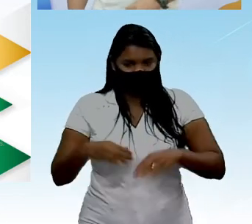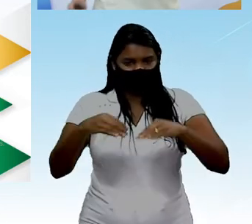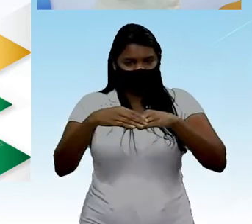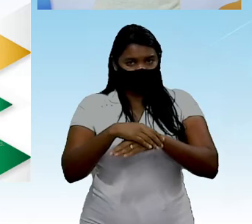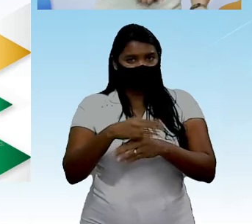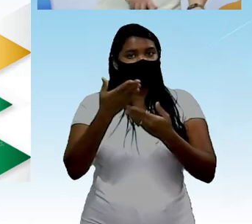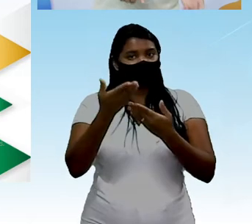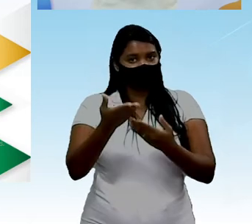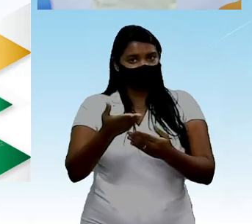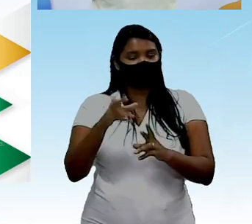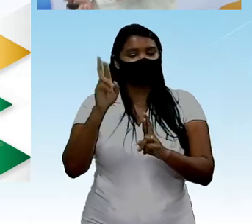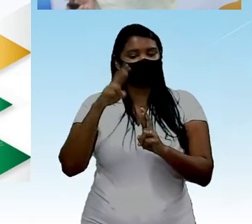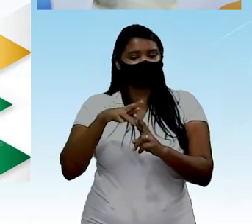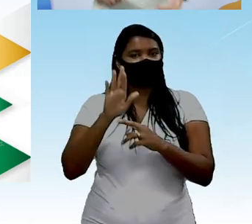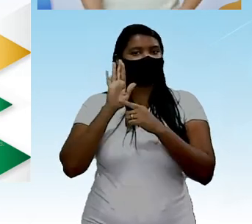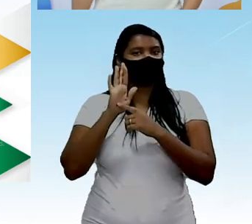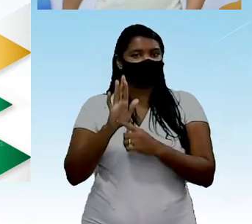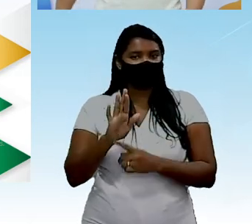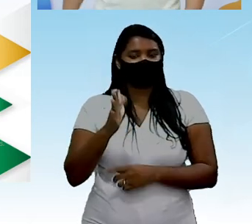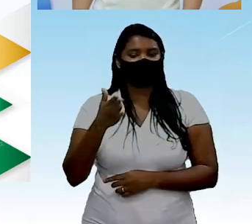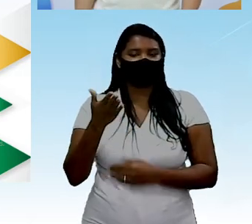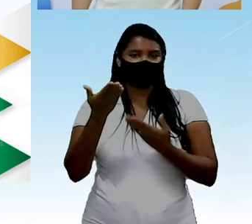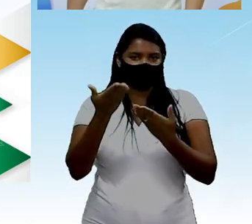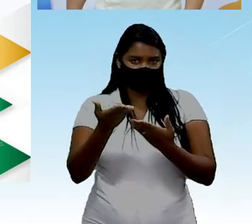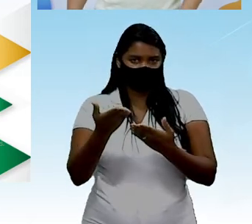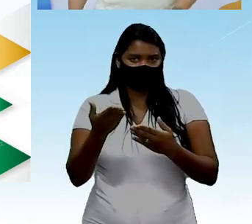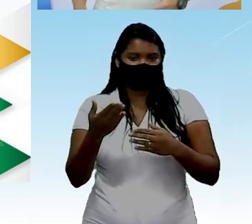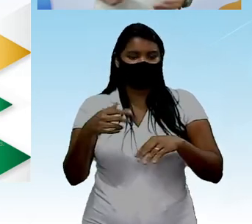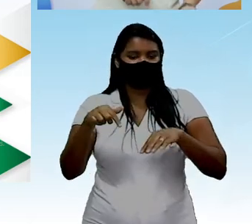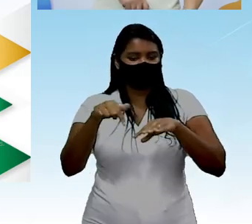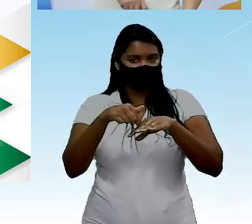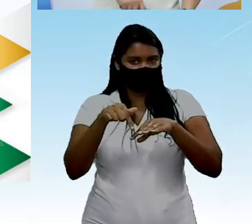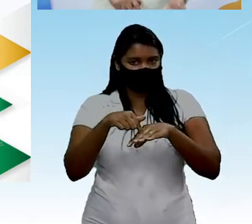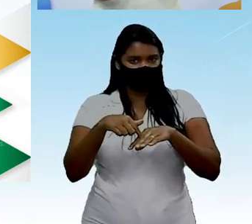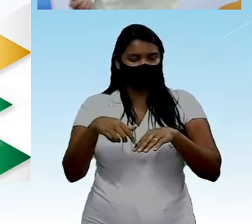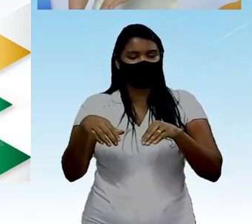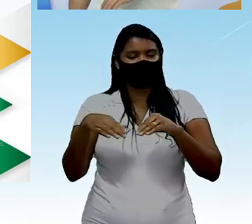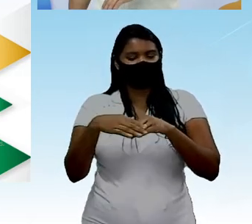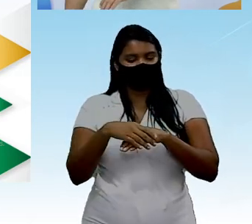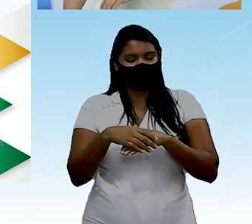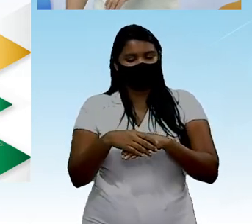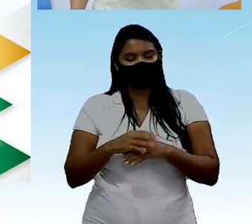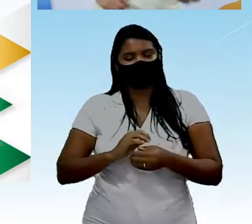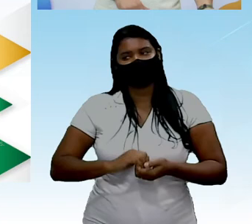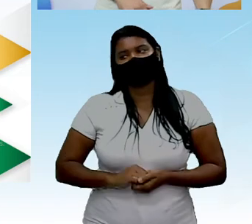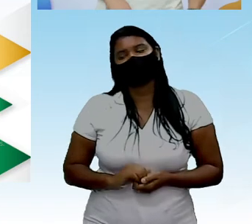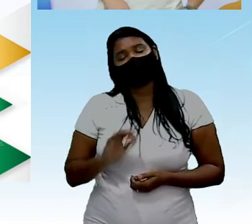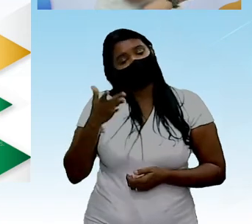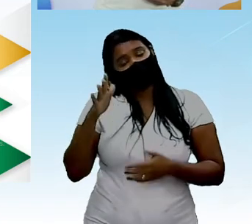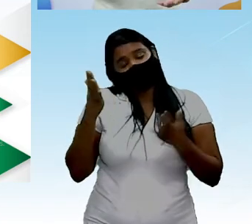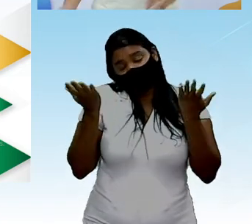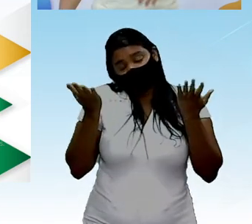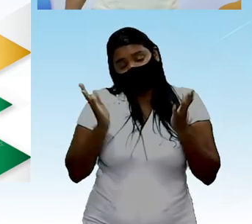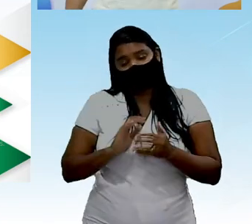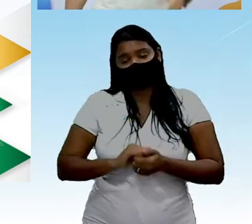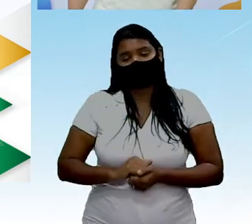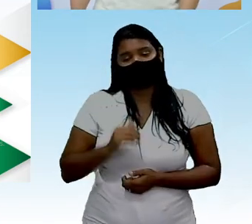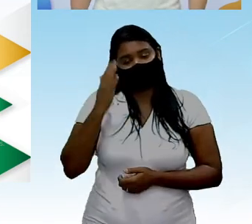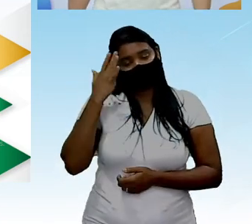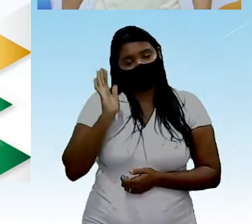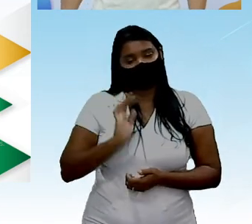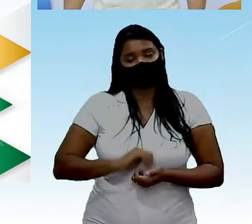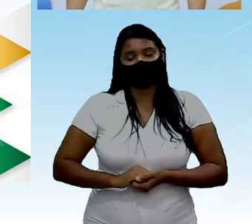calçado representa aproximadamente o tamanho do seu pé, tá? Porque o pé esquerdo pode ser menor que o direito, ou o contrário, não sei, depende